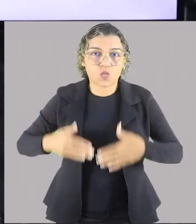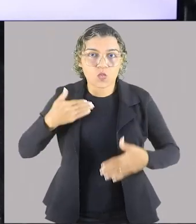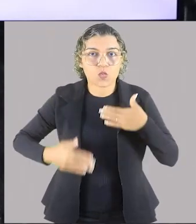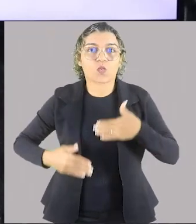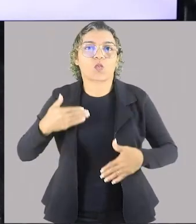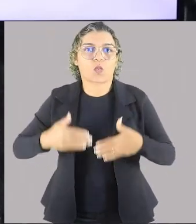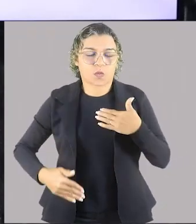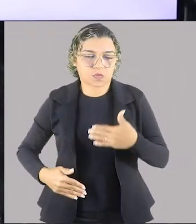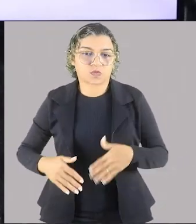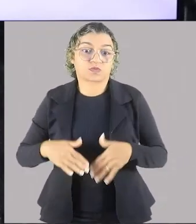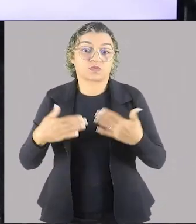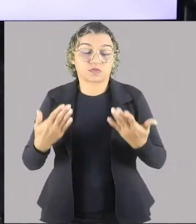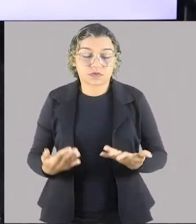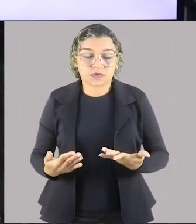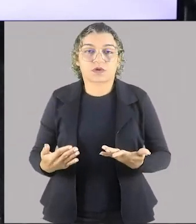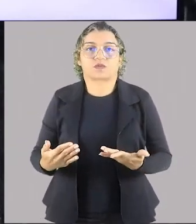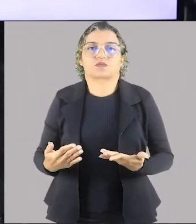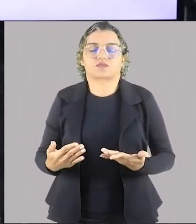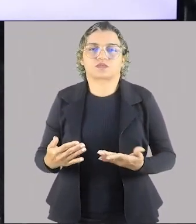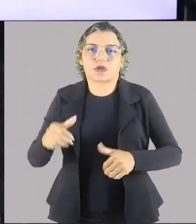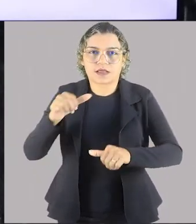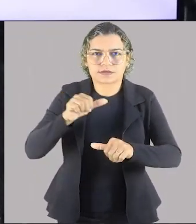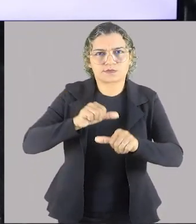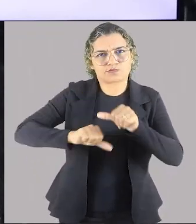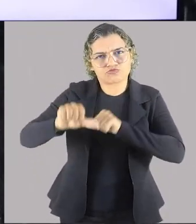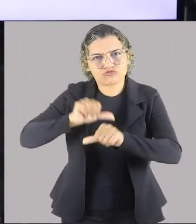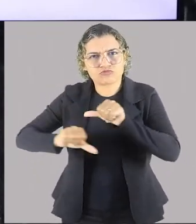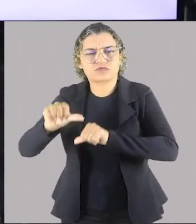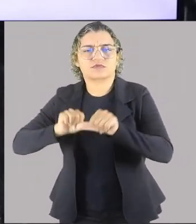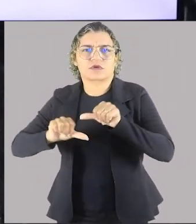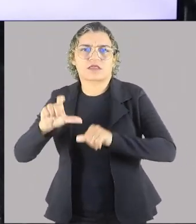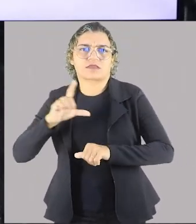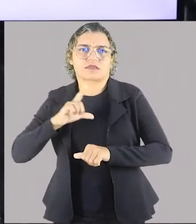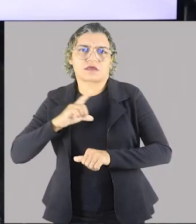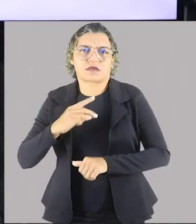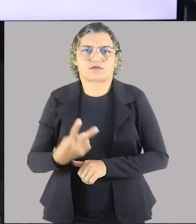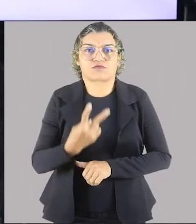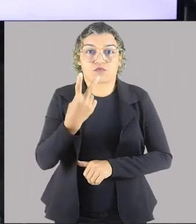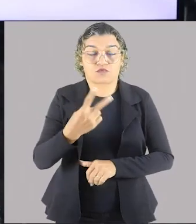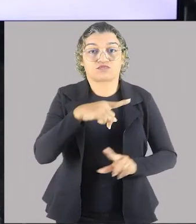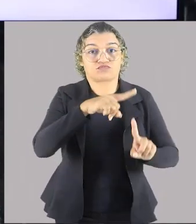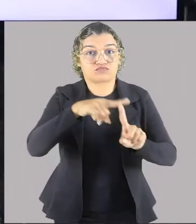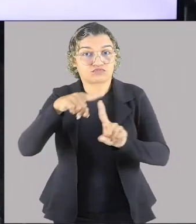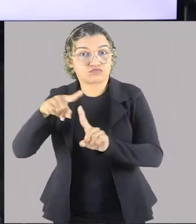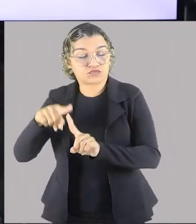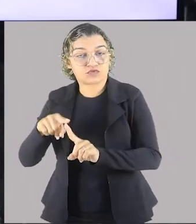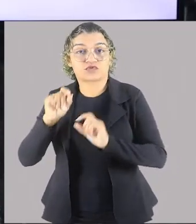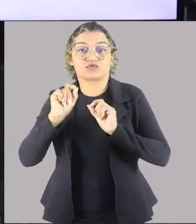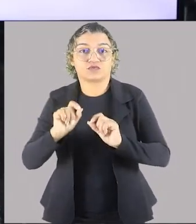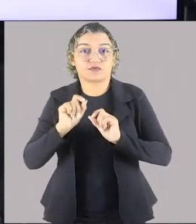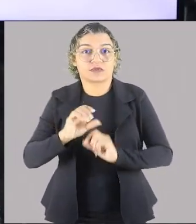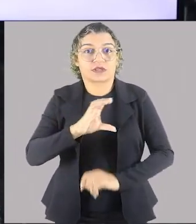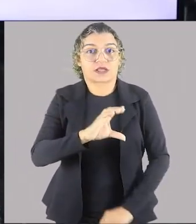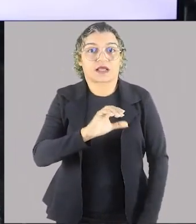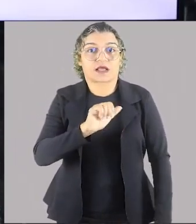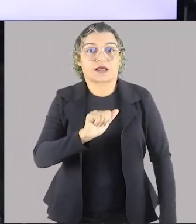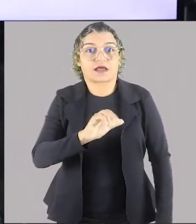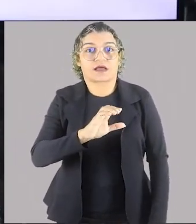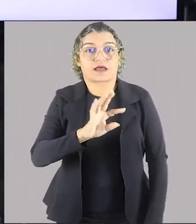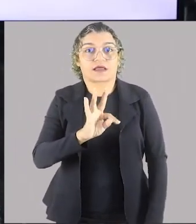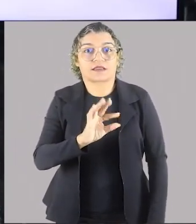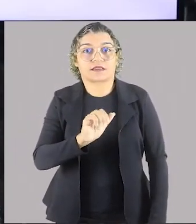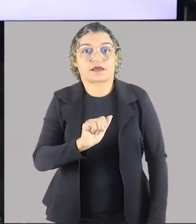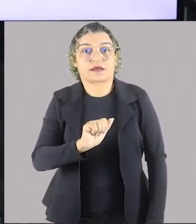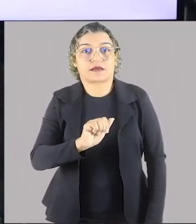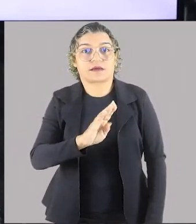corpo. Essas reações, elas têm duas classificações, elas podem ser o catabolismo e o anabolismo.